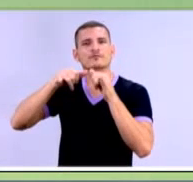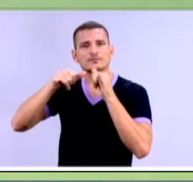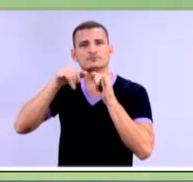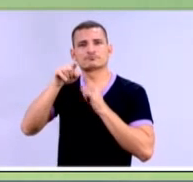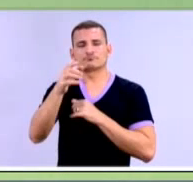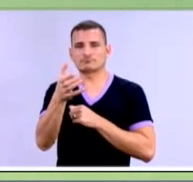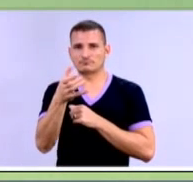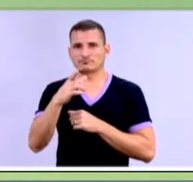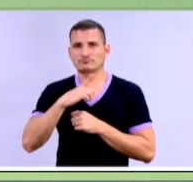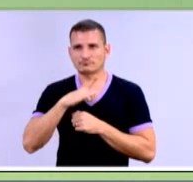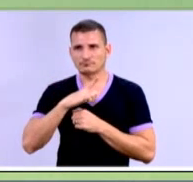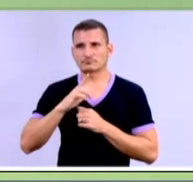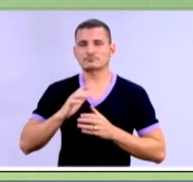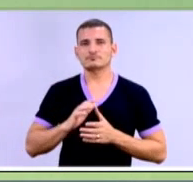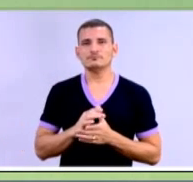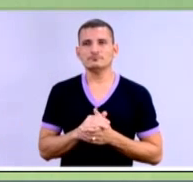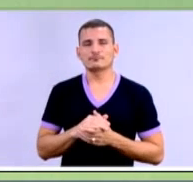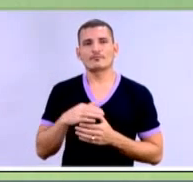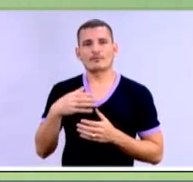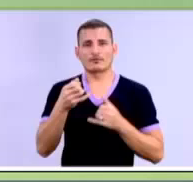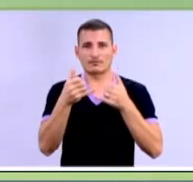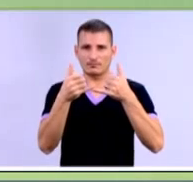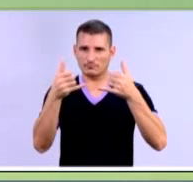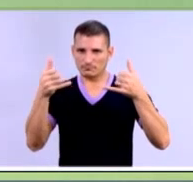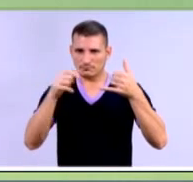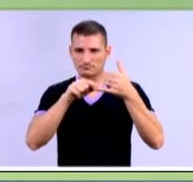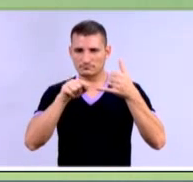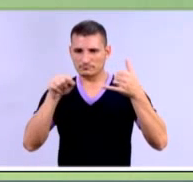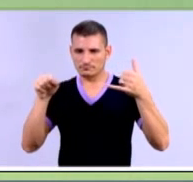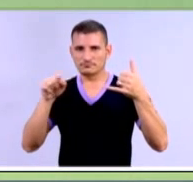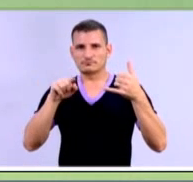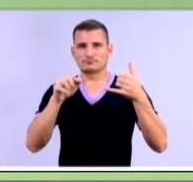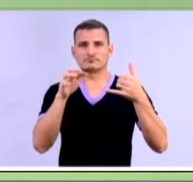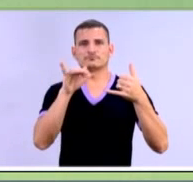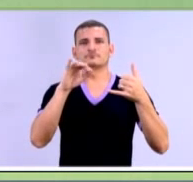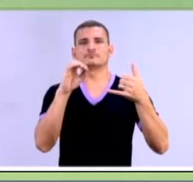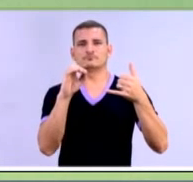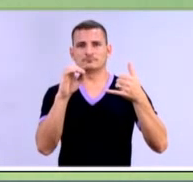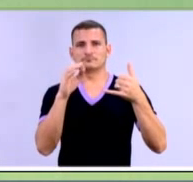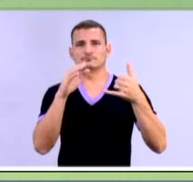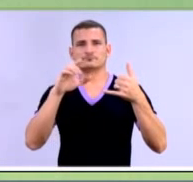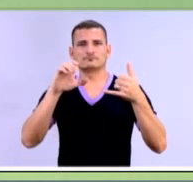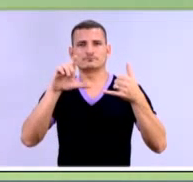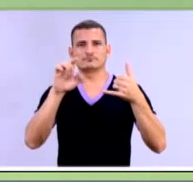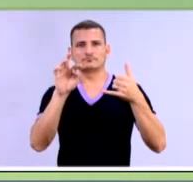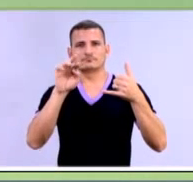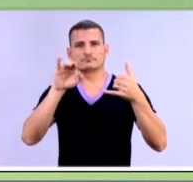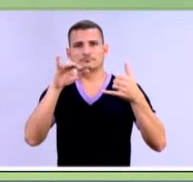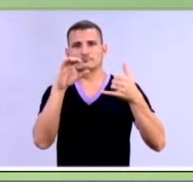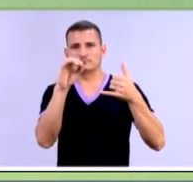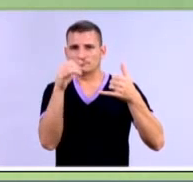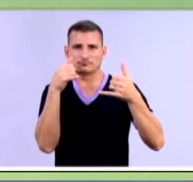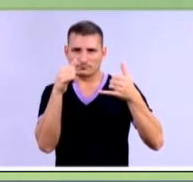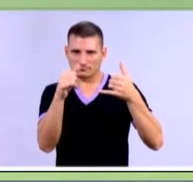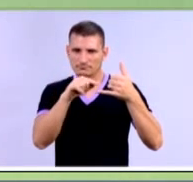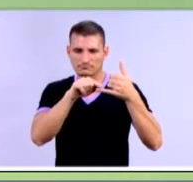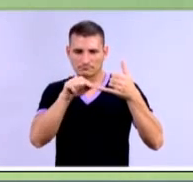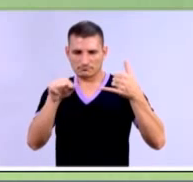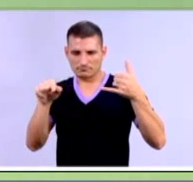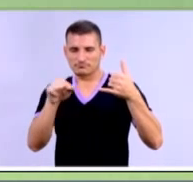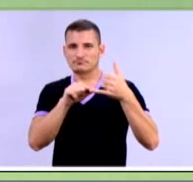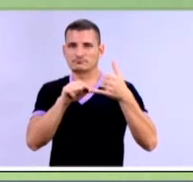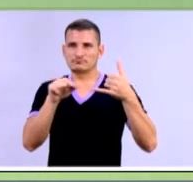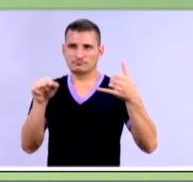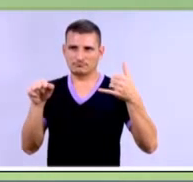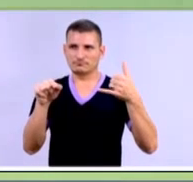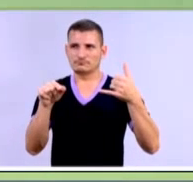quer. E aí, quando a gente está falando dos condutores, esses condutores são os fios elétricos aí, os fios de cobre dentro do